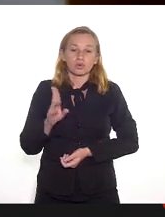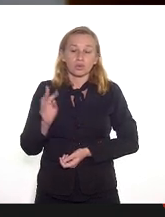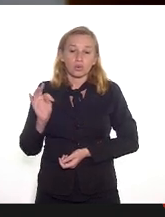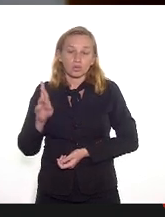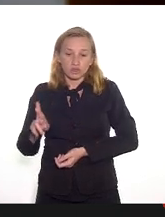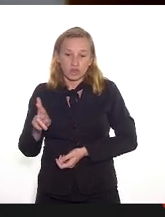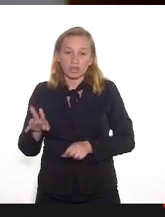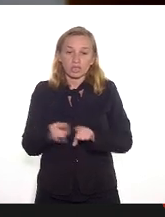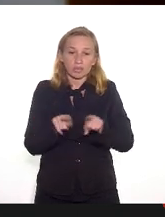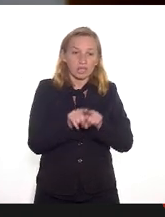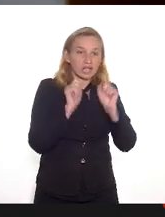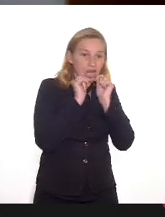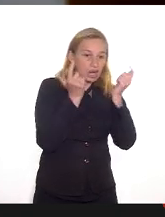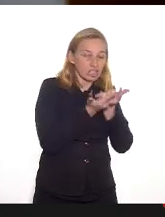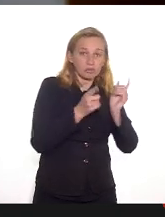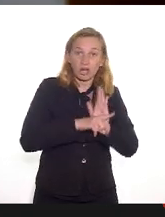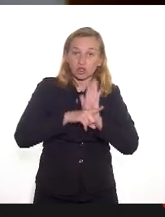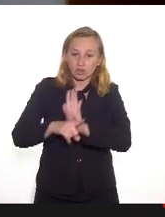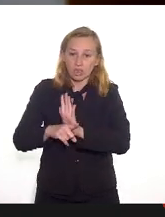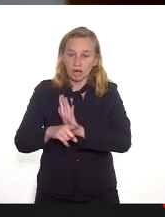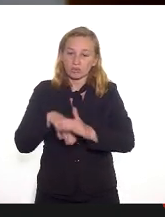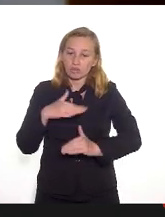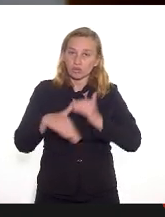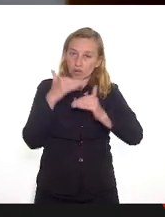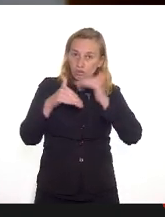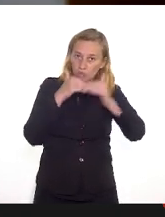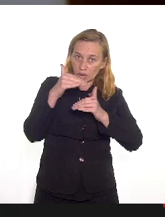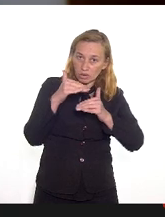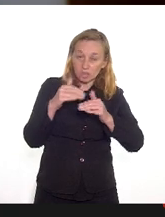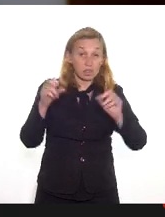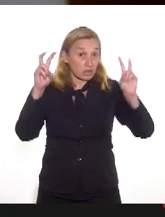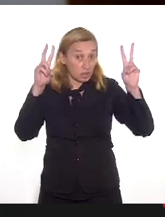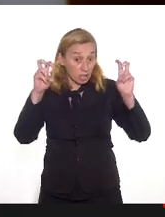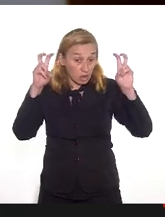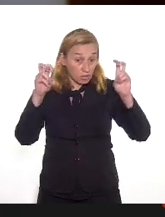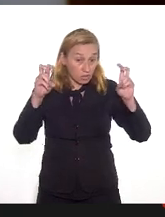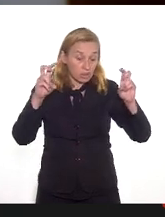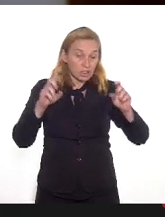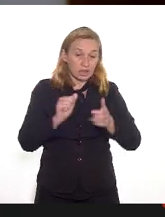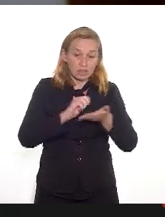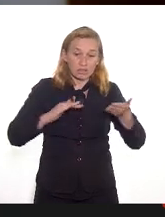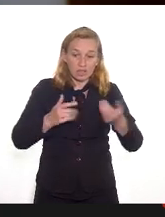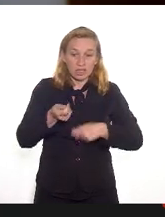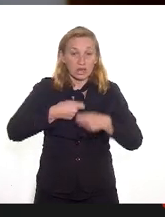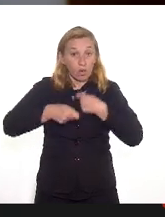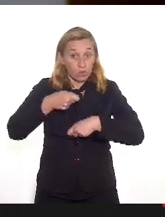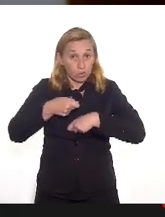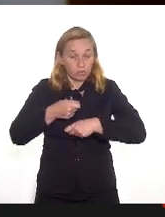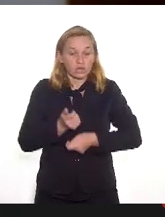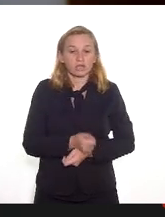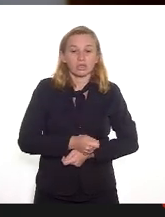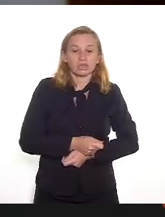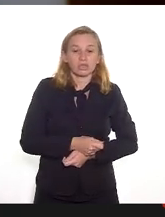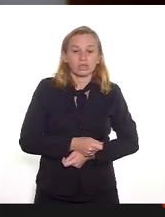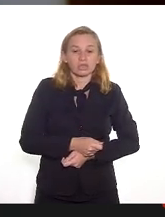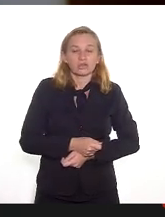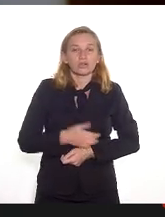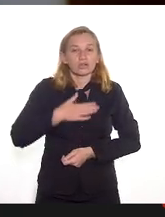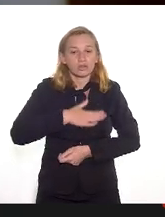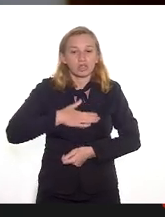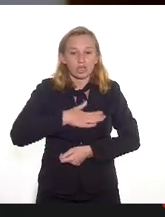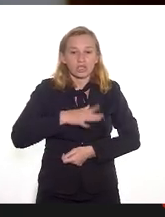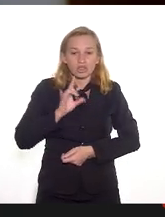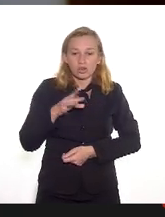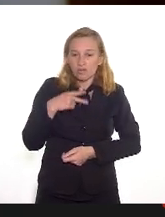da Alerj também, para contribuir no desenvolvimento desse tema, dessas atividades econômicas. E eu gostaria só